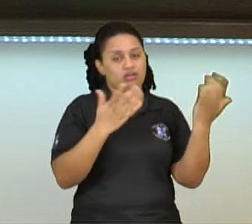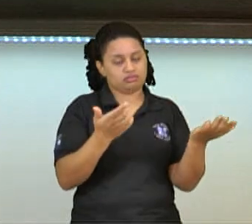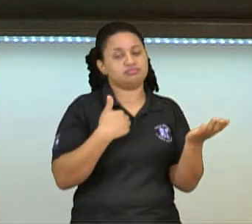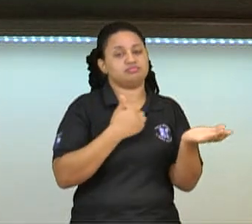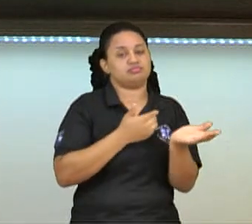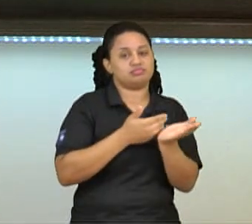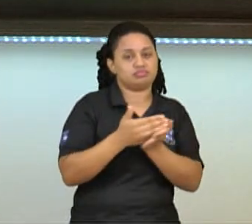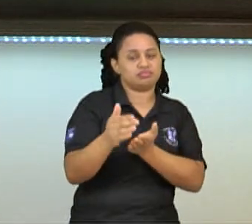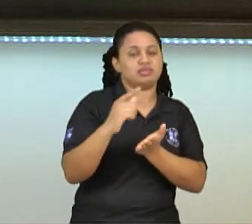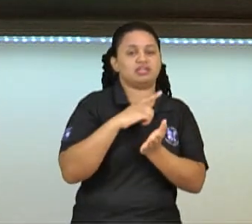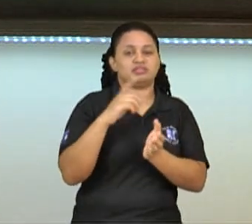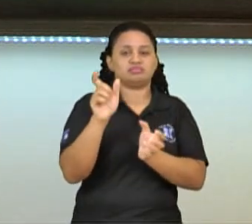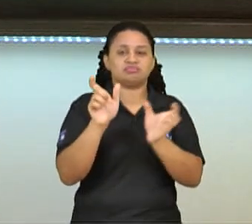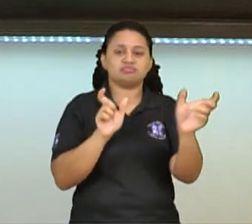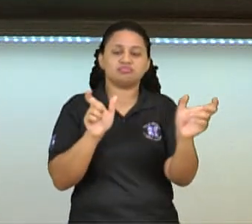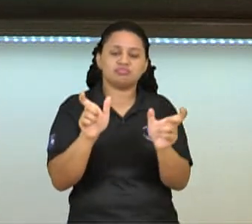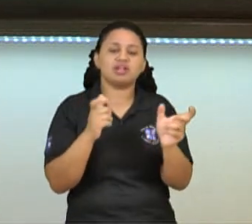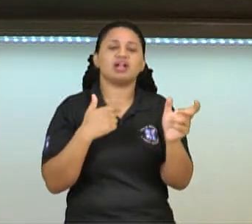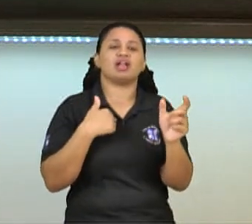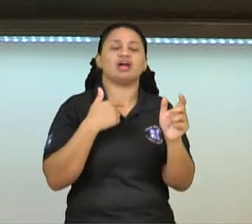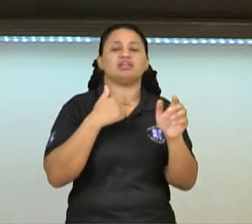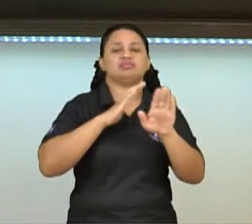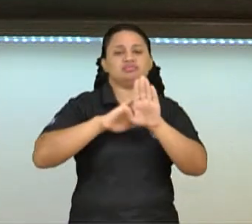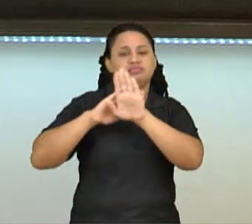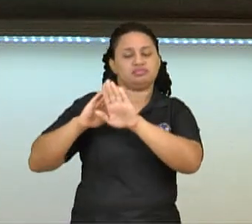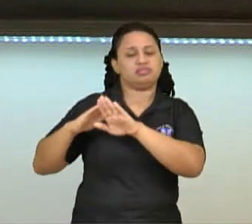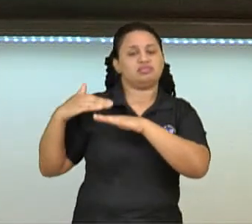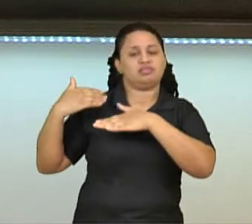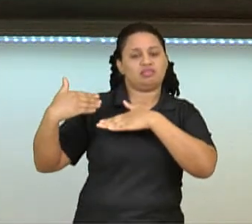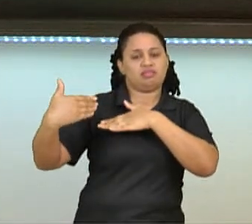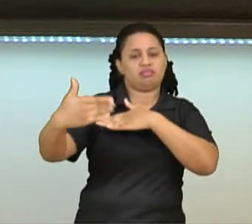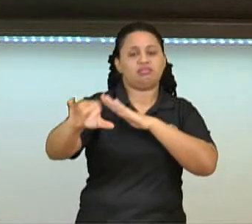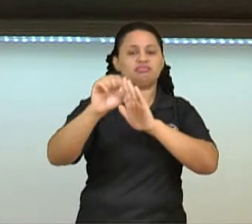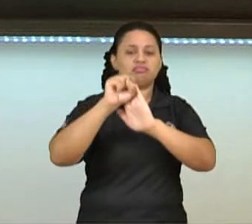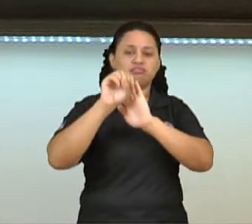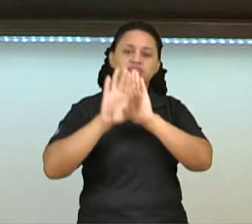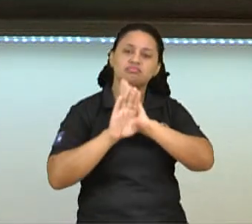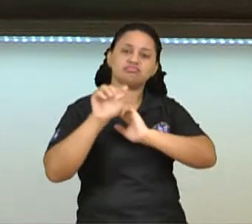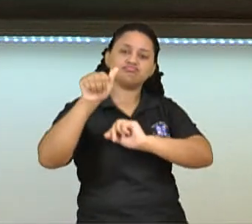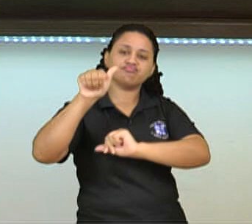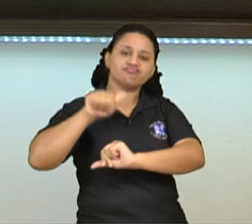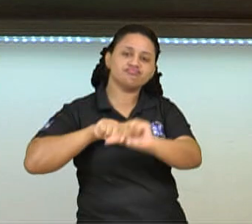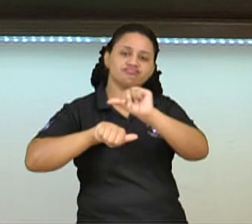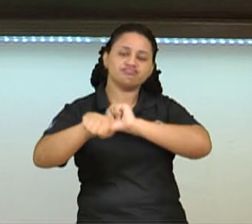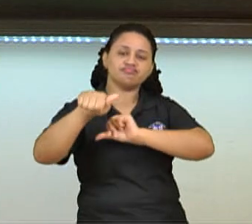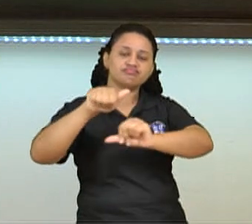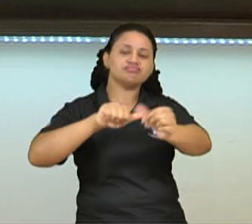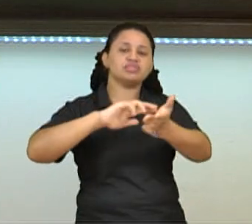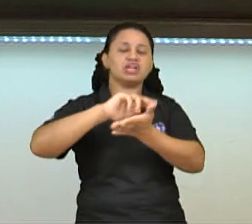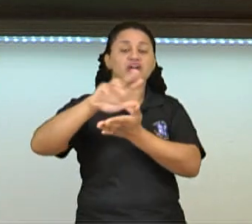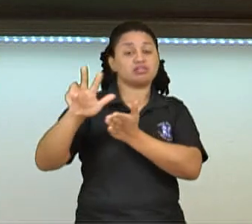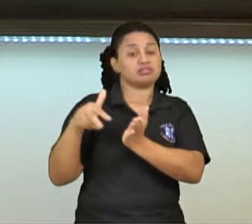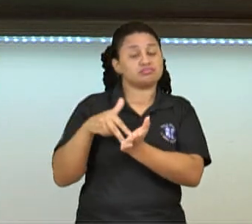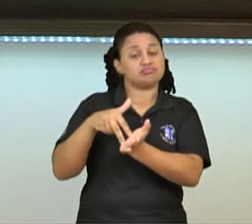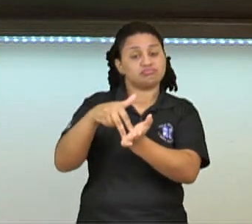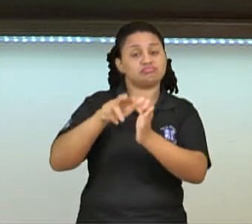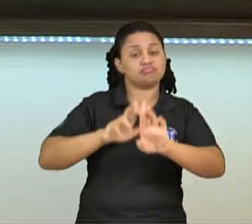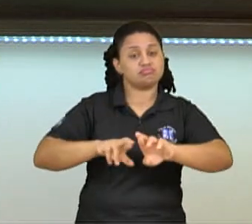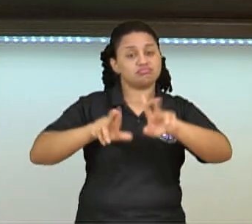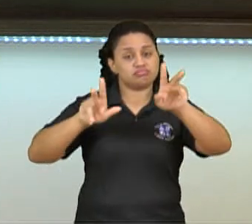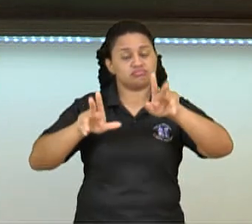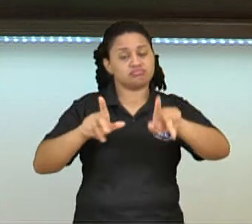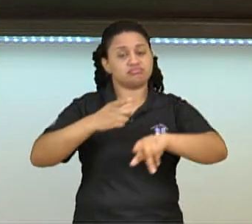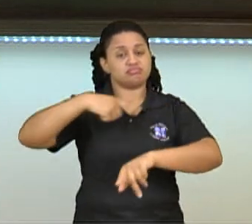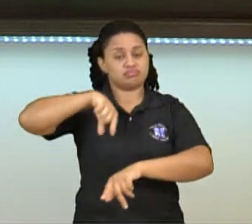surgir, então, esse termo que ao longo dos séculos vai acabar sendo transformado em vários posicionamentos que